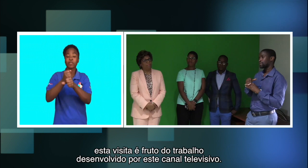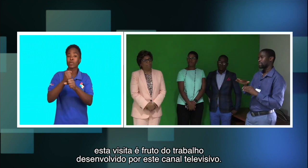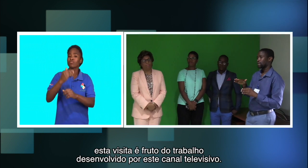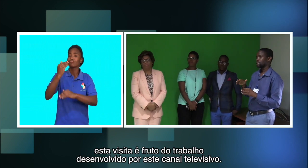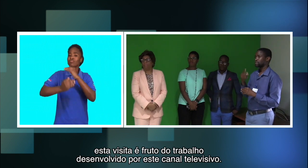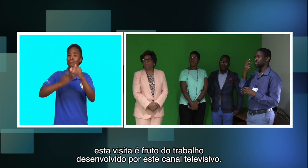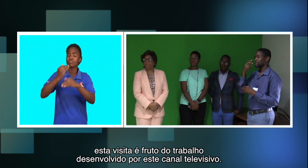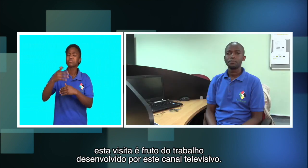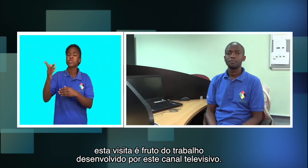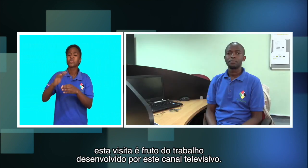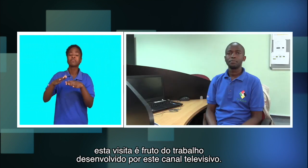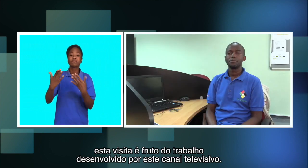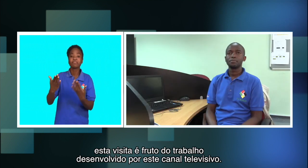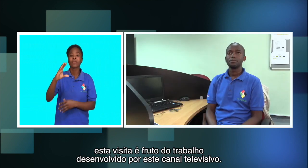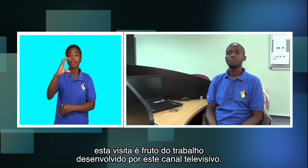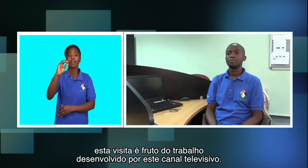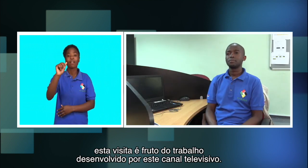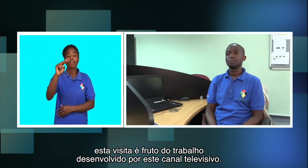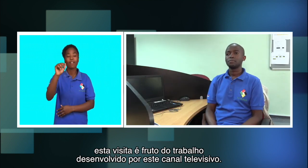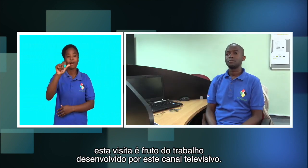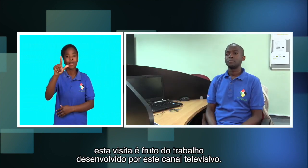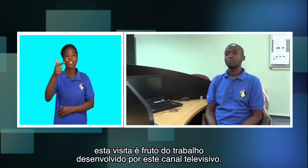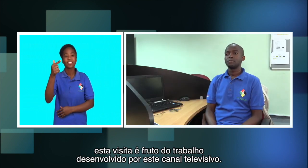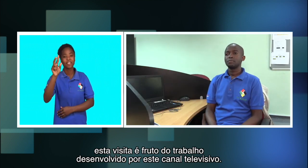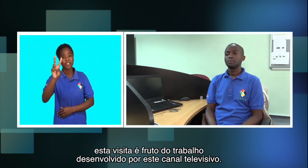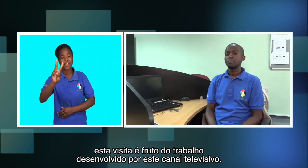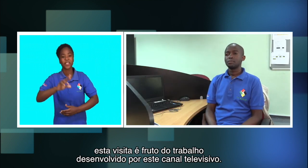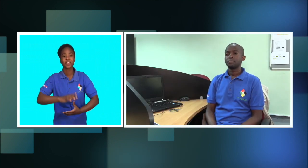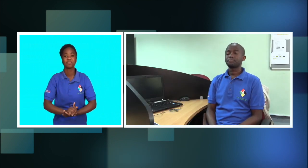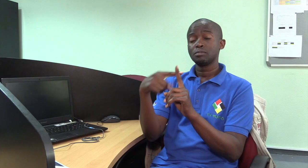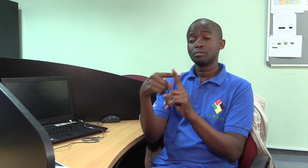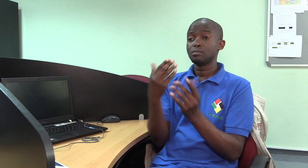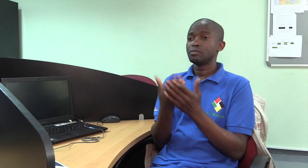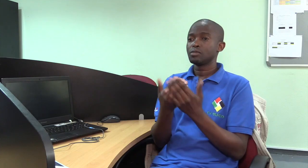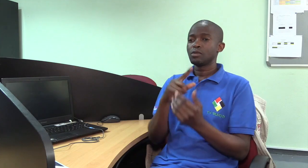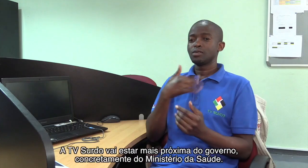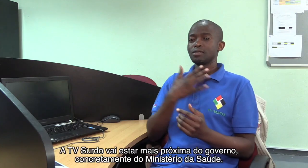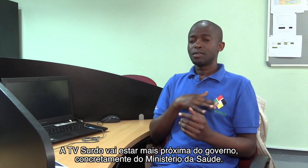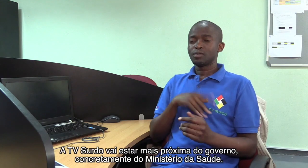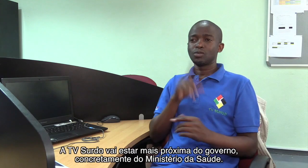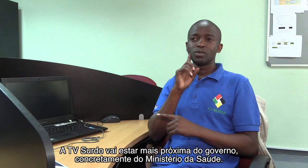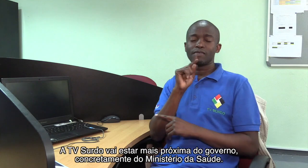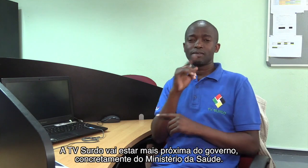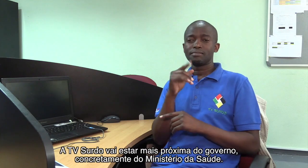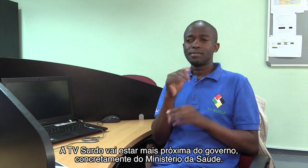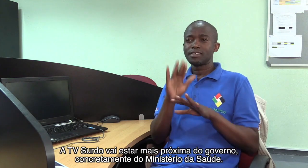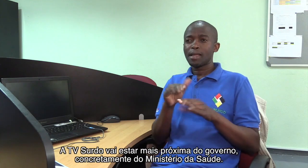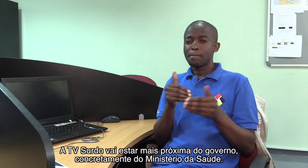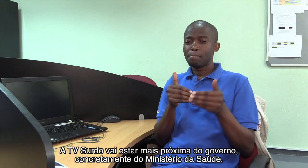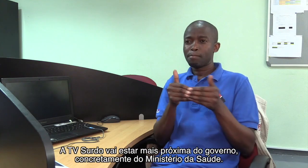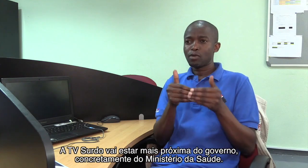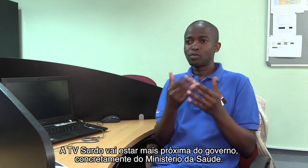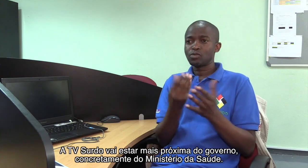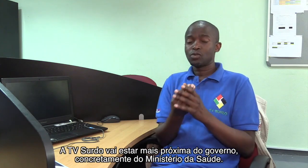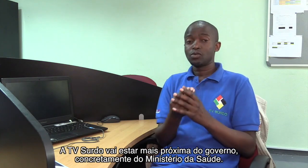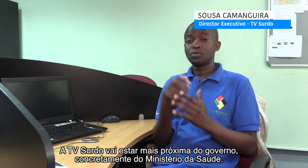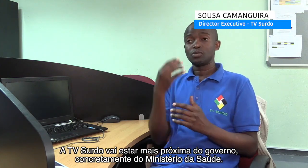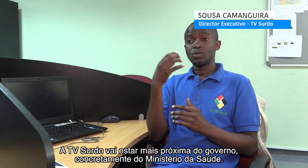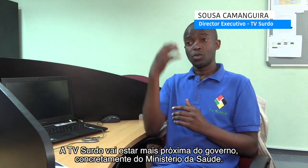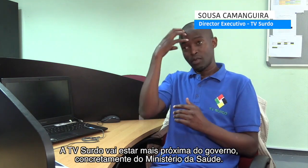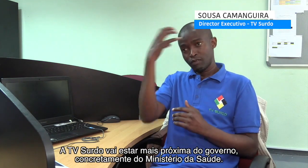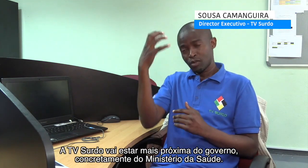visita é fruto do trabalho desenvolvido por este canal televisivo. A TV Surdo vai estar mais próxima do governo,